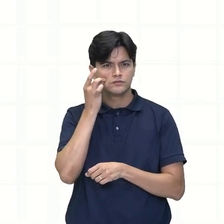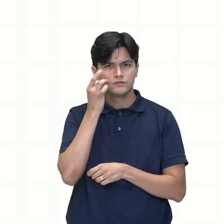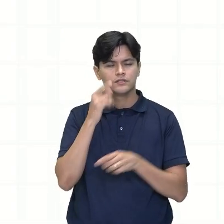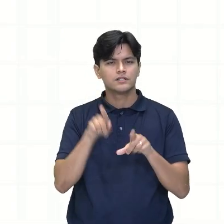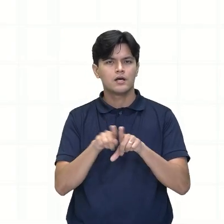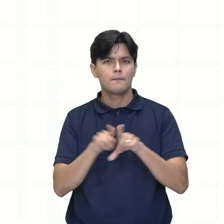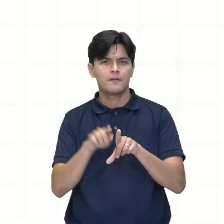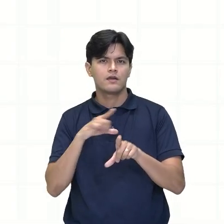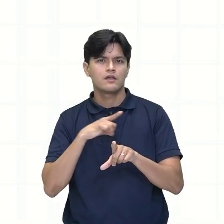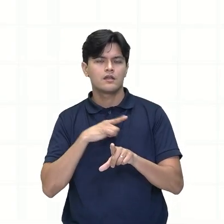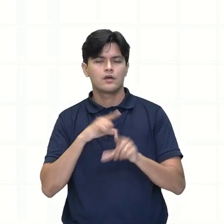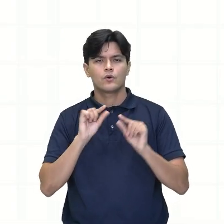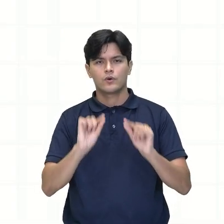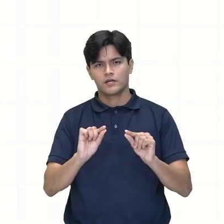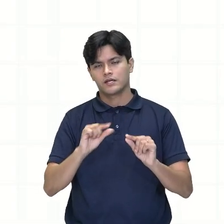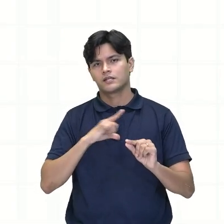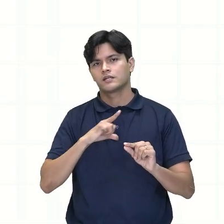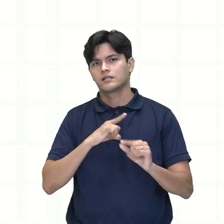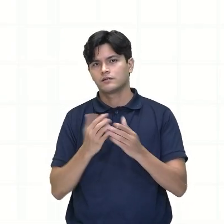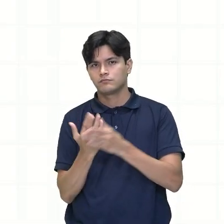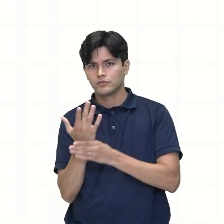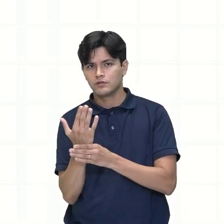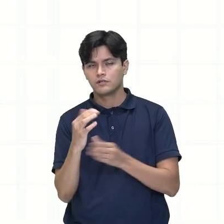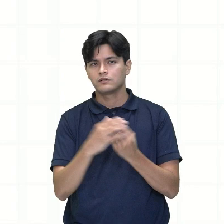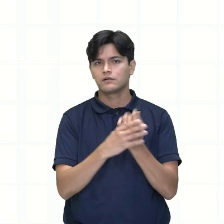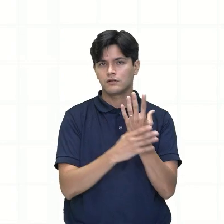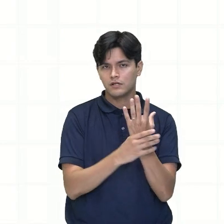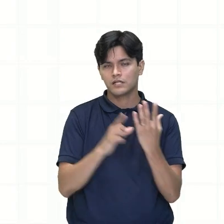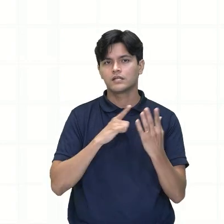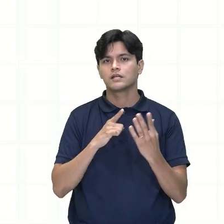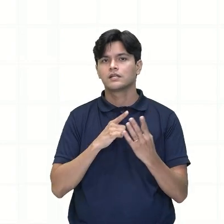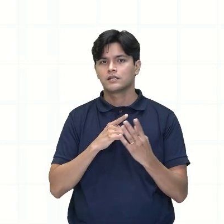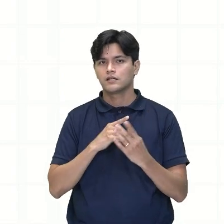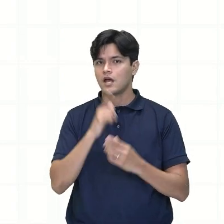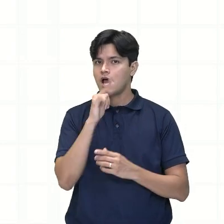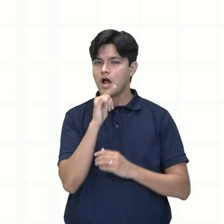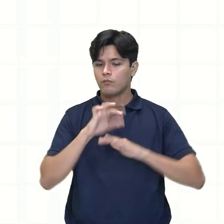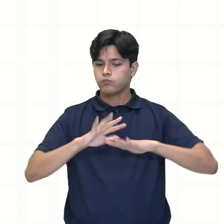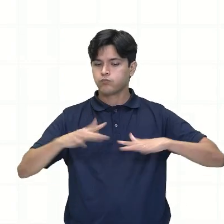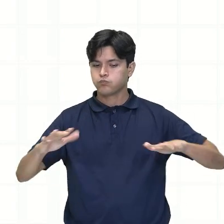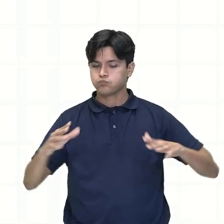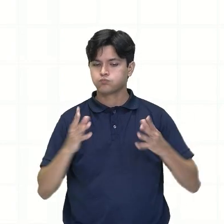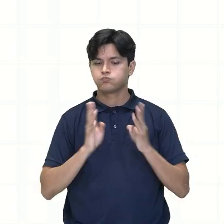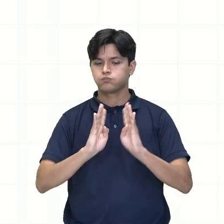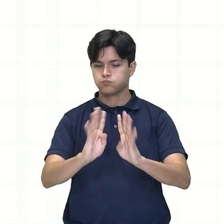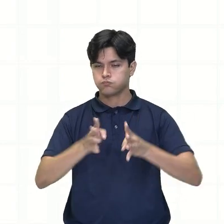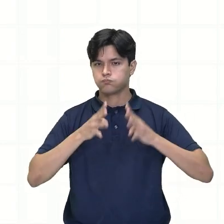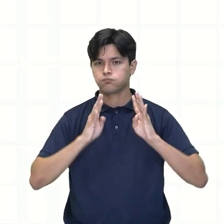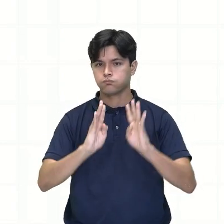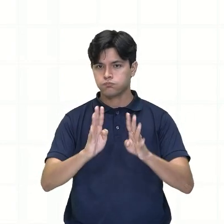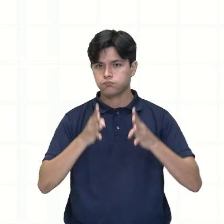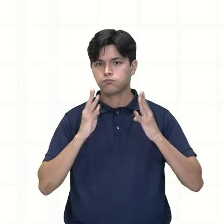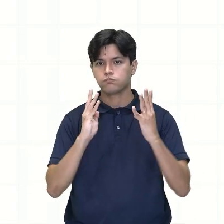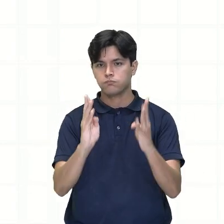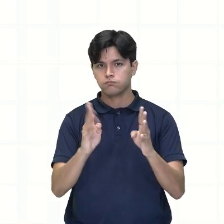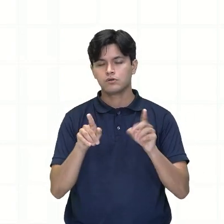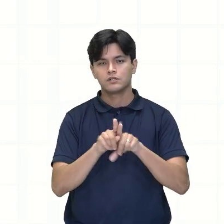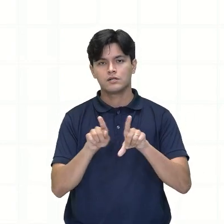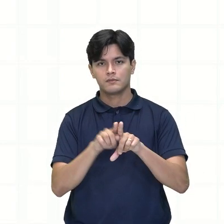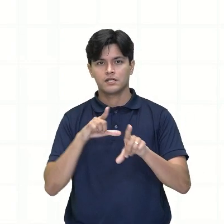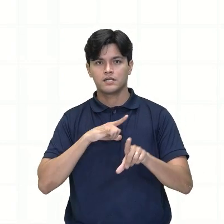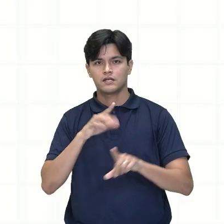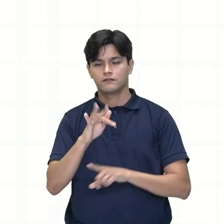nós temos plantas e temos as algas, nós temos o fitoplâncton, que são organismos mais